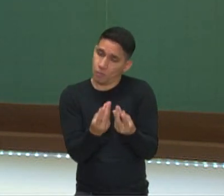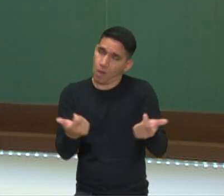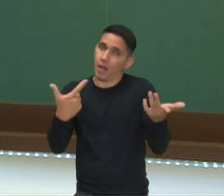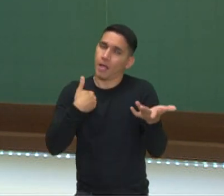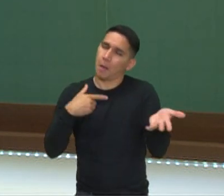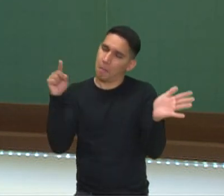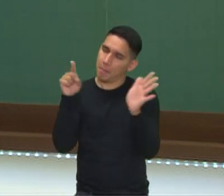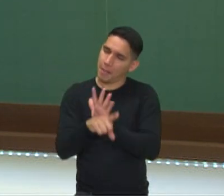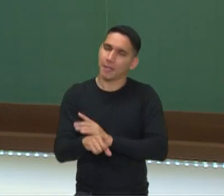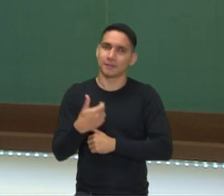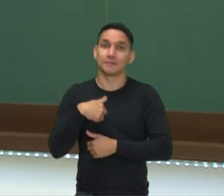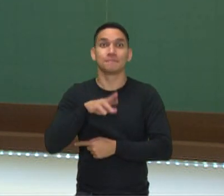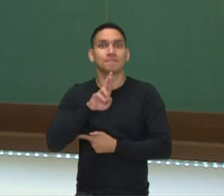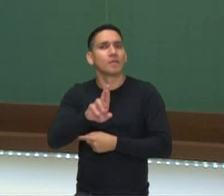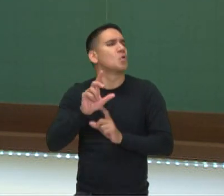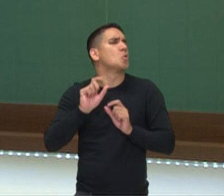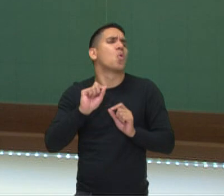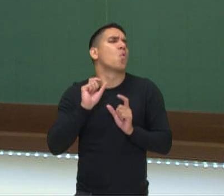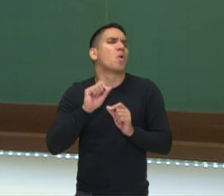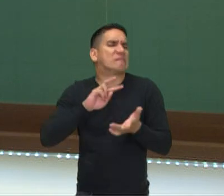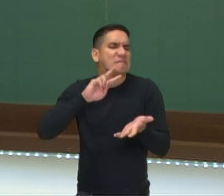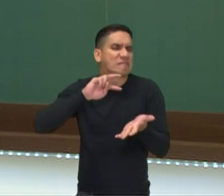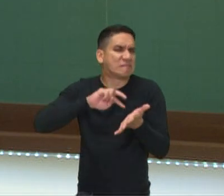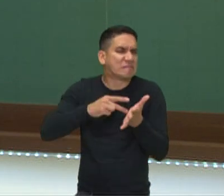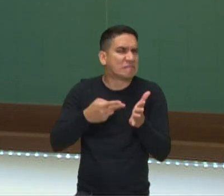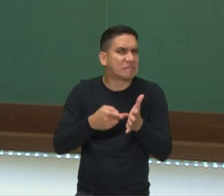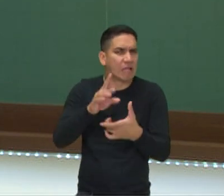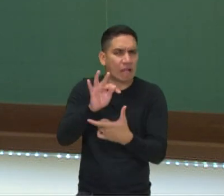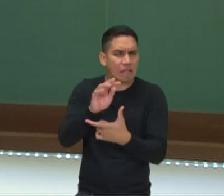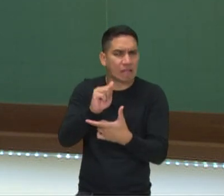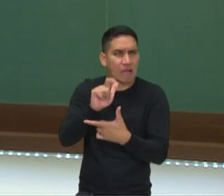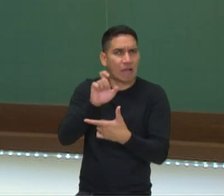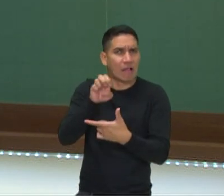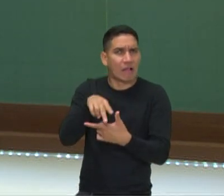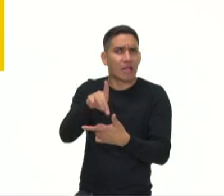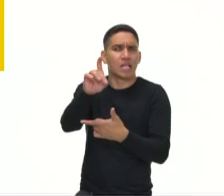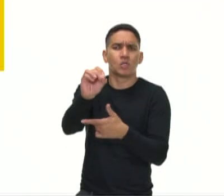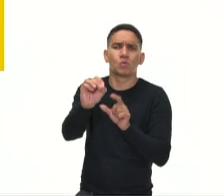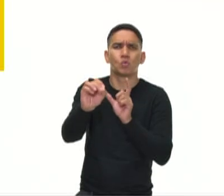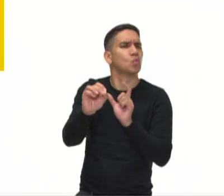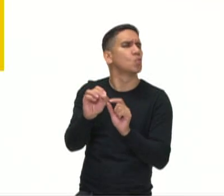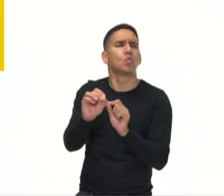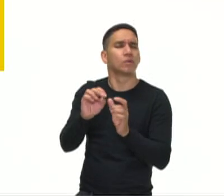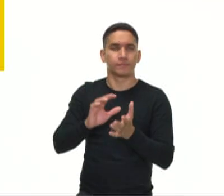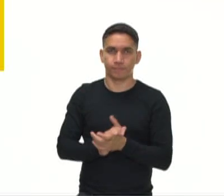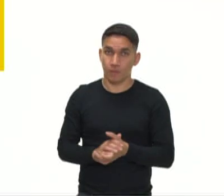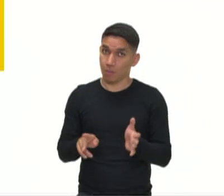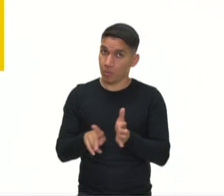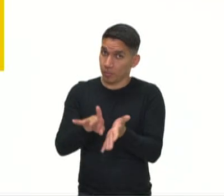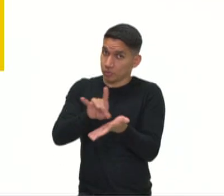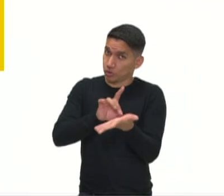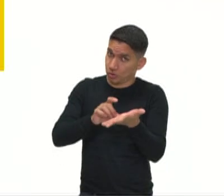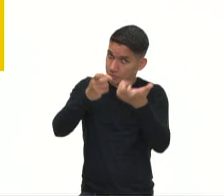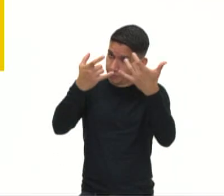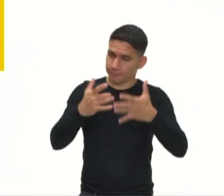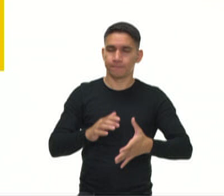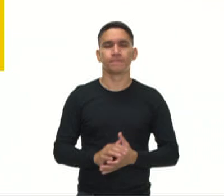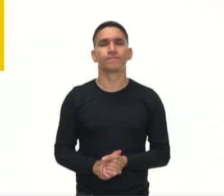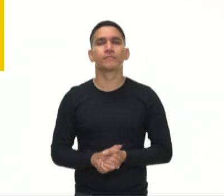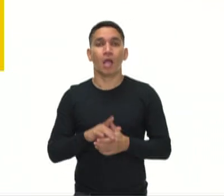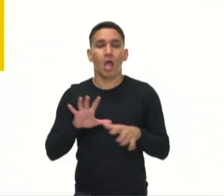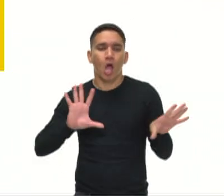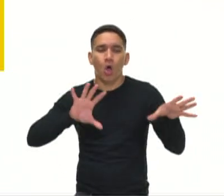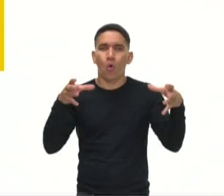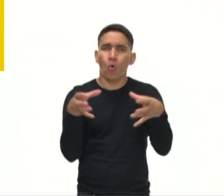são os seus talentos, o que exatamente significa isso? O talento, no sentido de dicionário, significa o conjunto